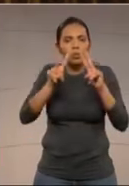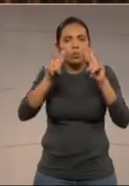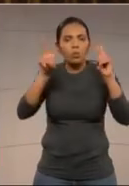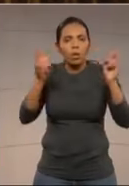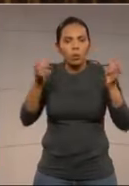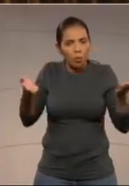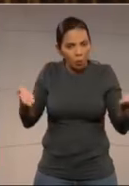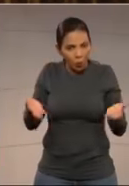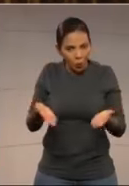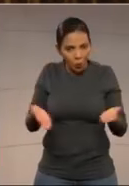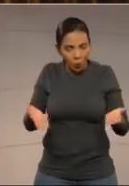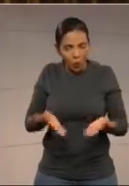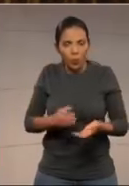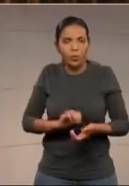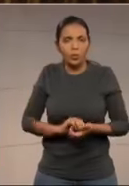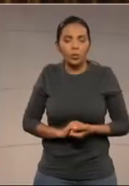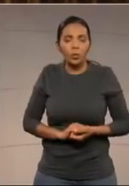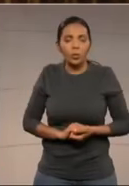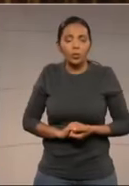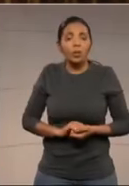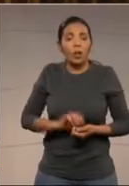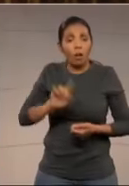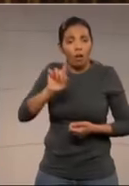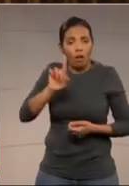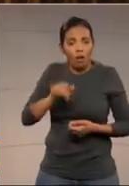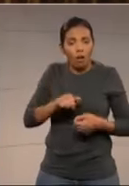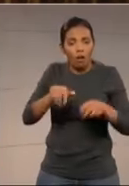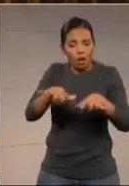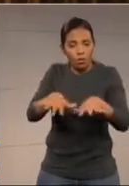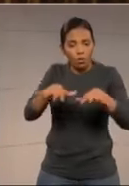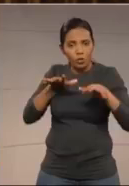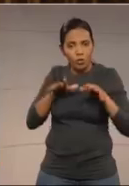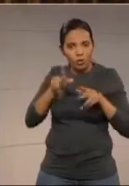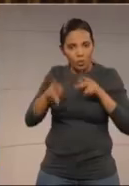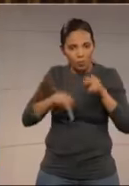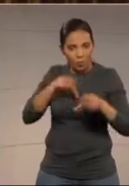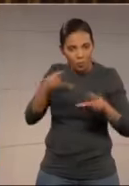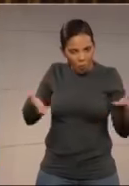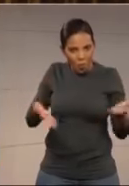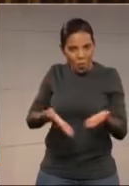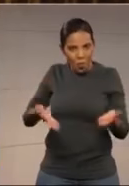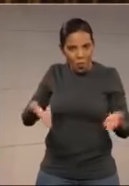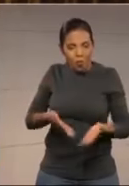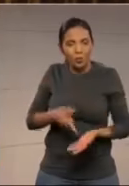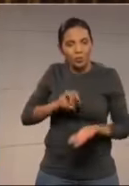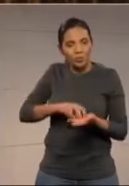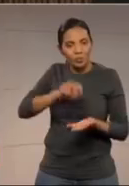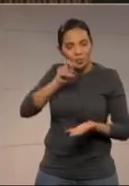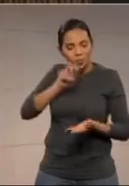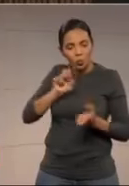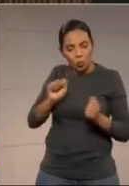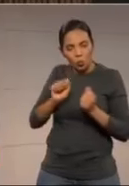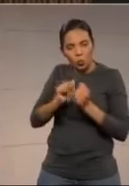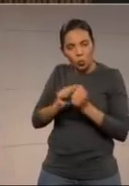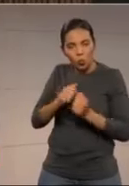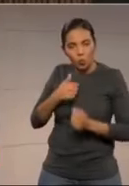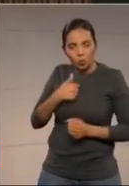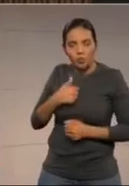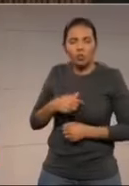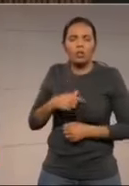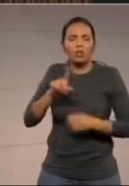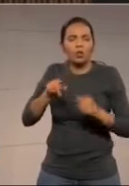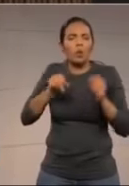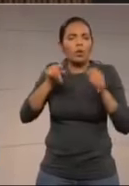nessa tribuna foi uma audiência pública promovida nessa manhã, através do nosso mandato, sobre os conselhos